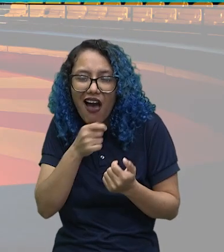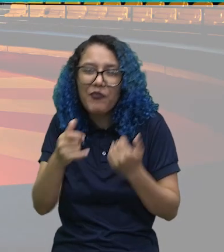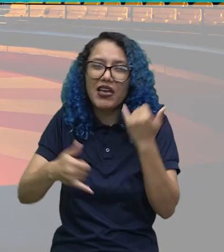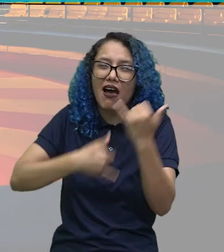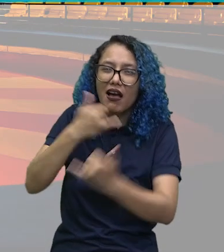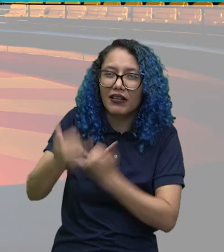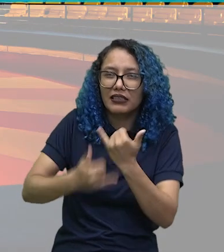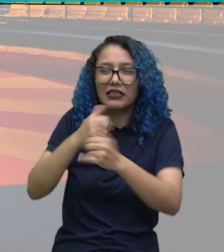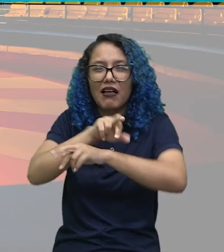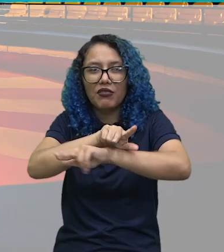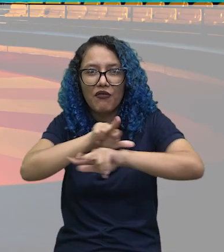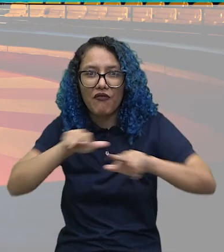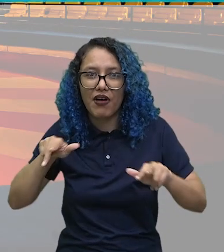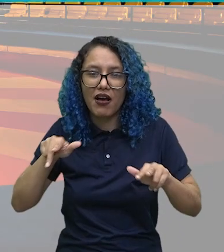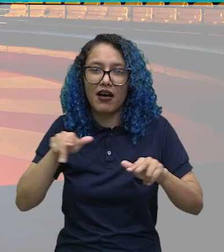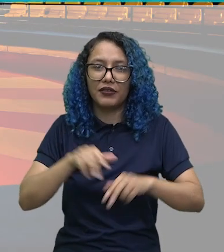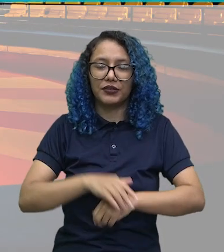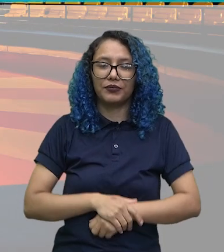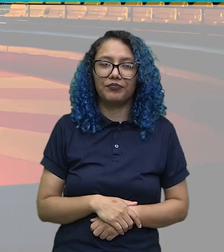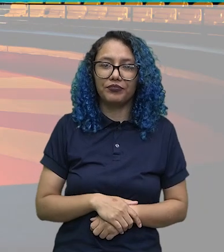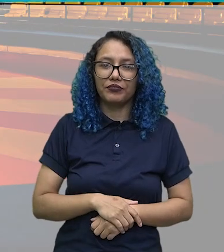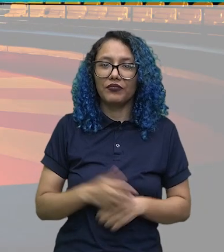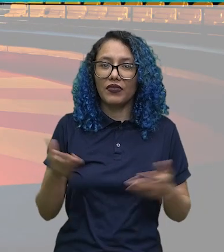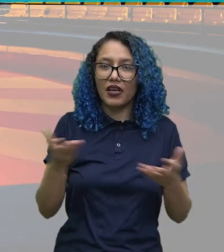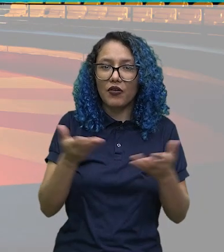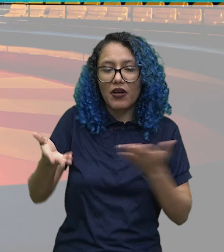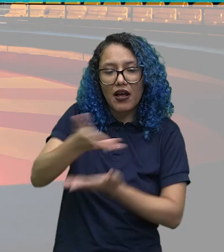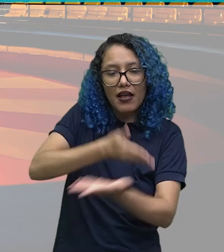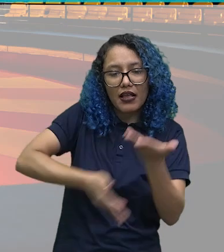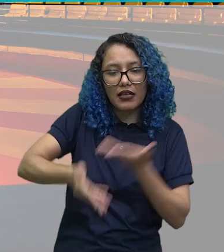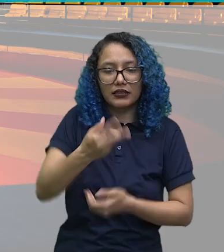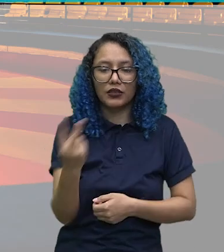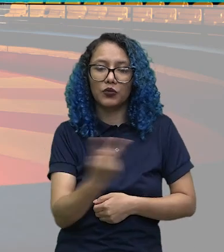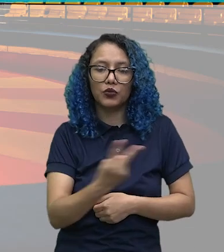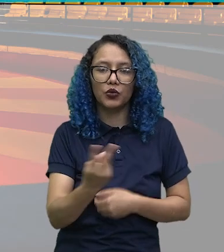A dinâmica entre os palhaços Clown branco